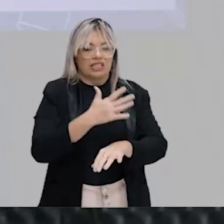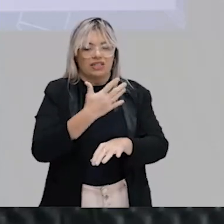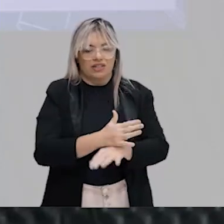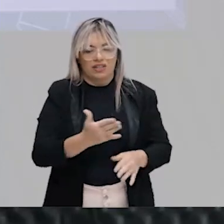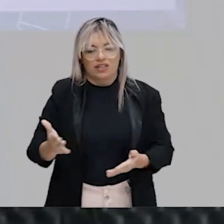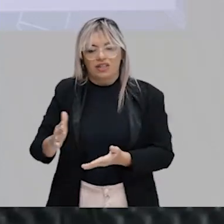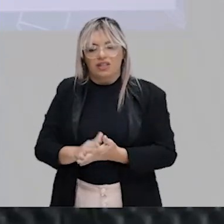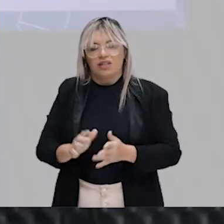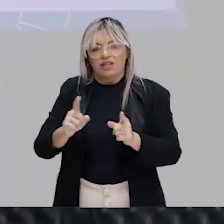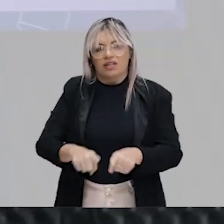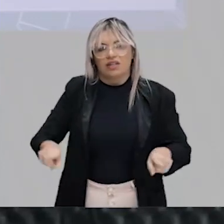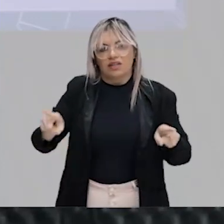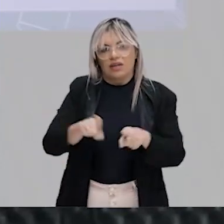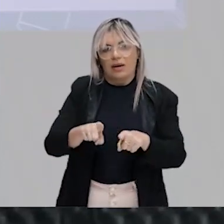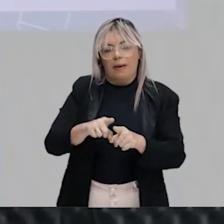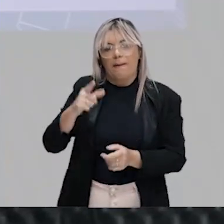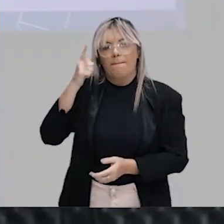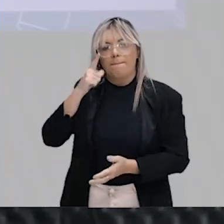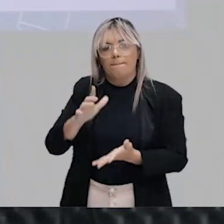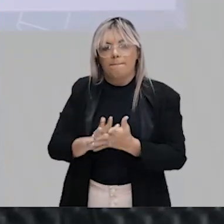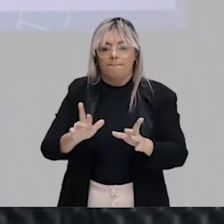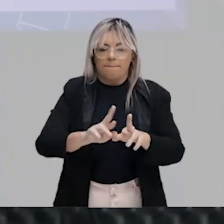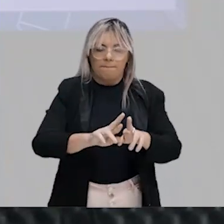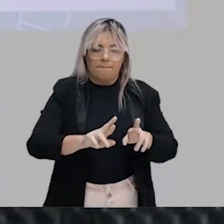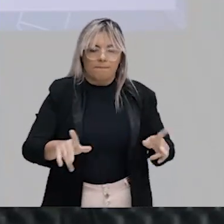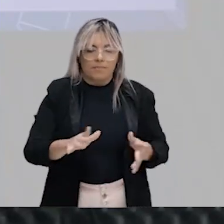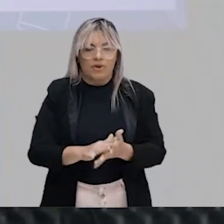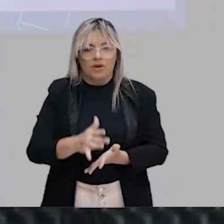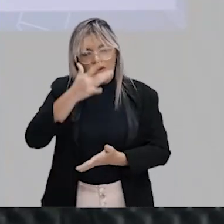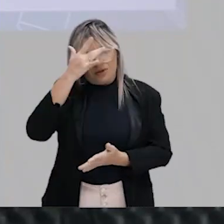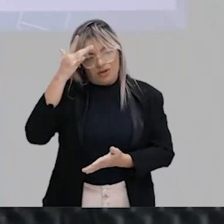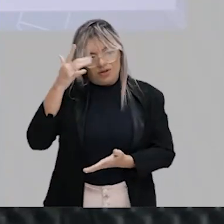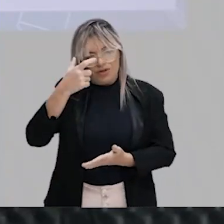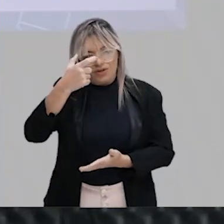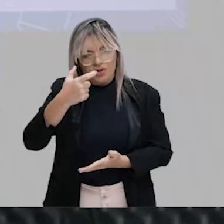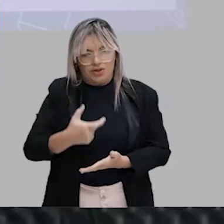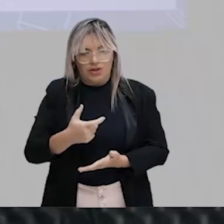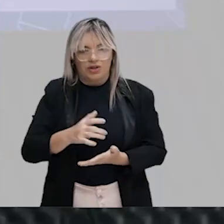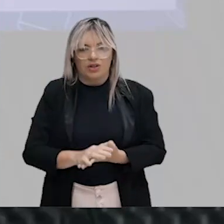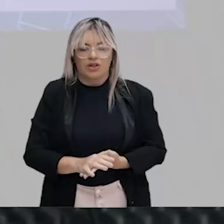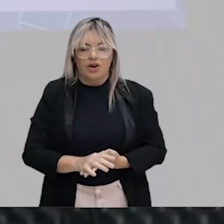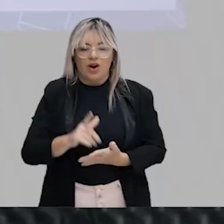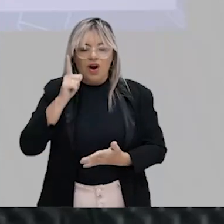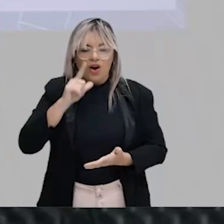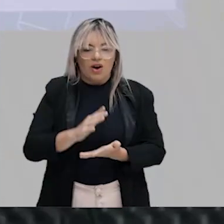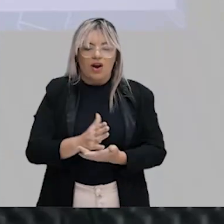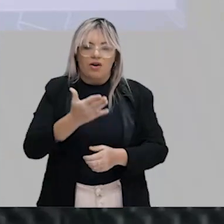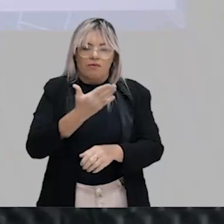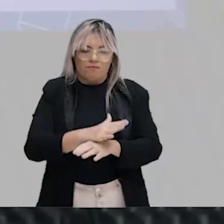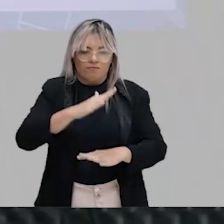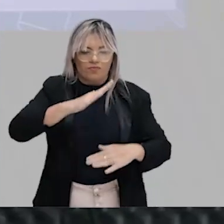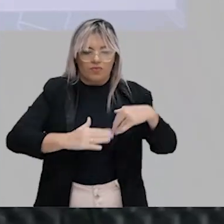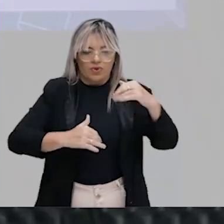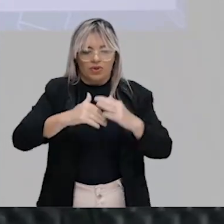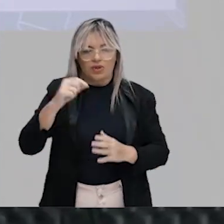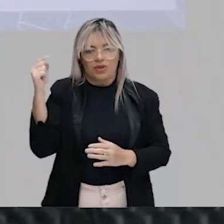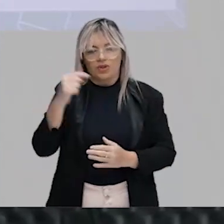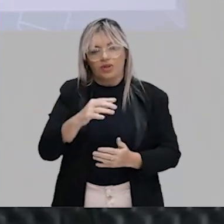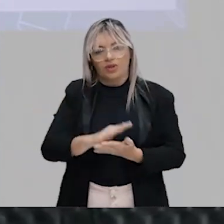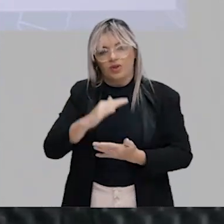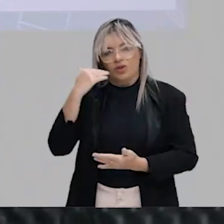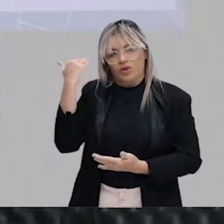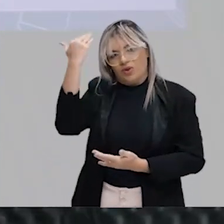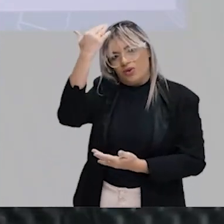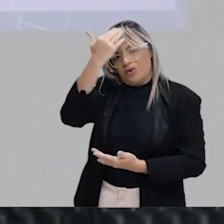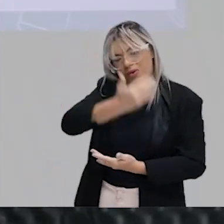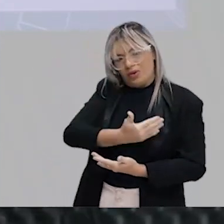consegue observar a diferença que existe entre um atleta profissional e um amador. O Whindersson Nunes